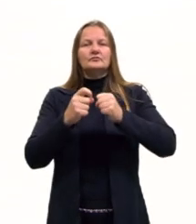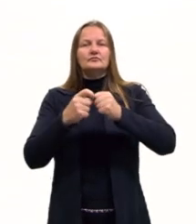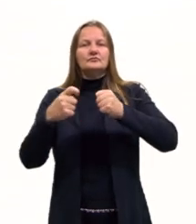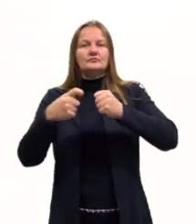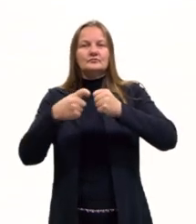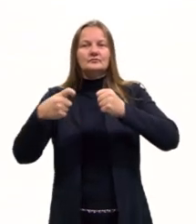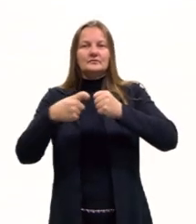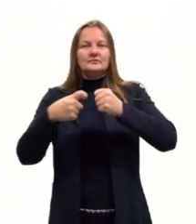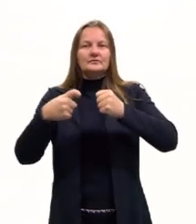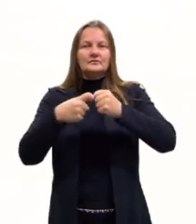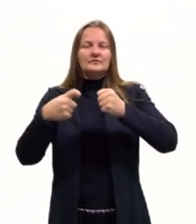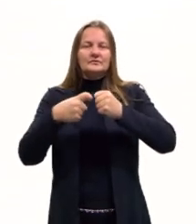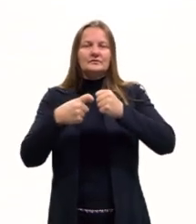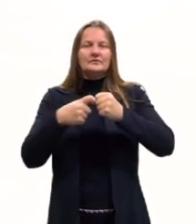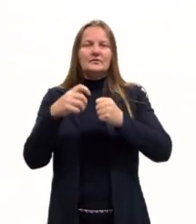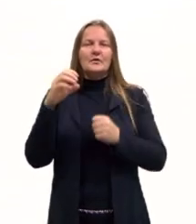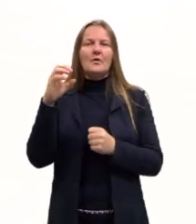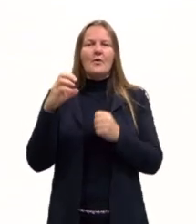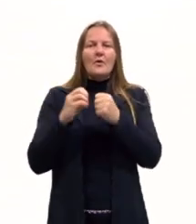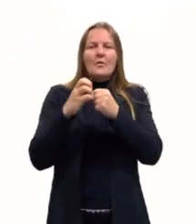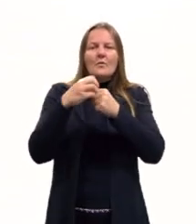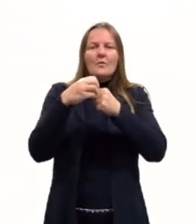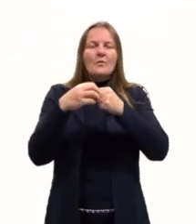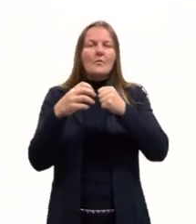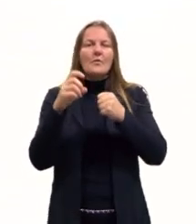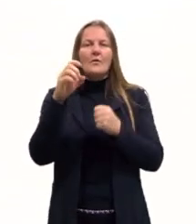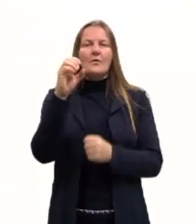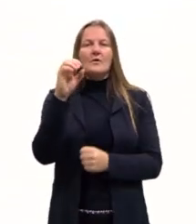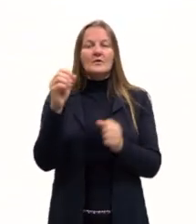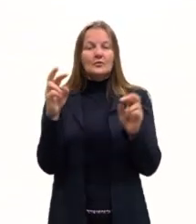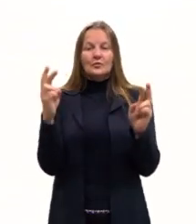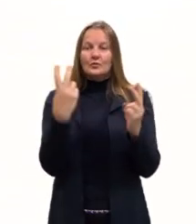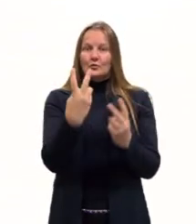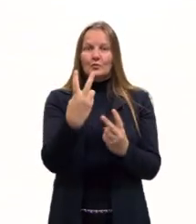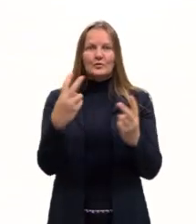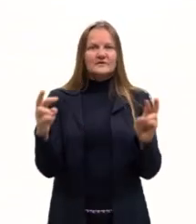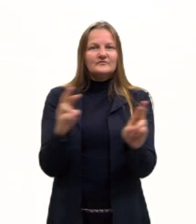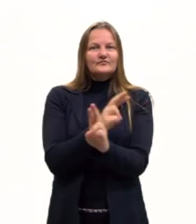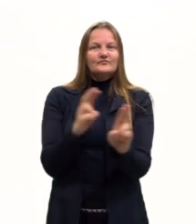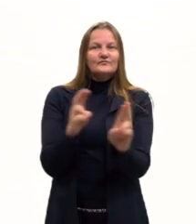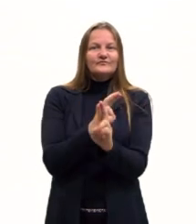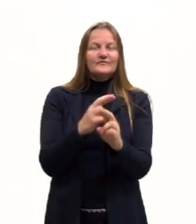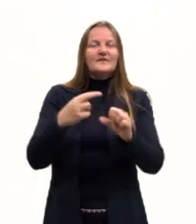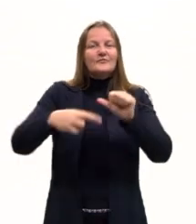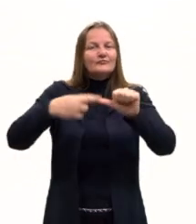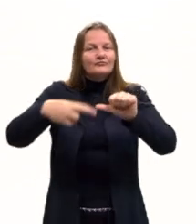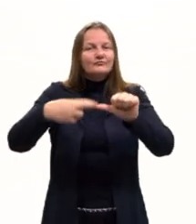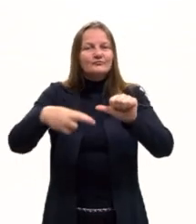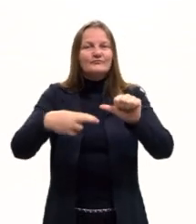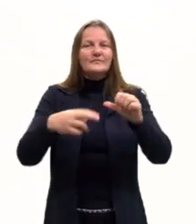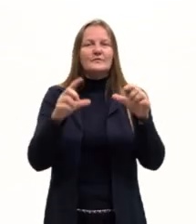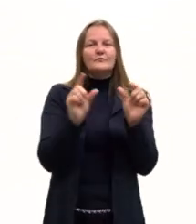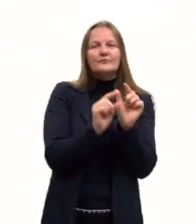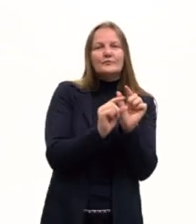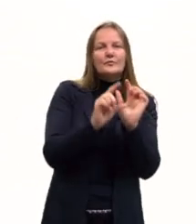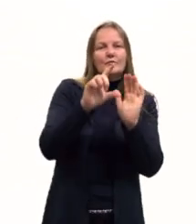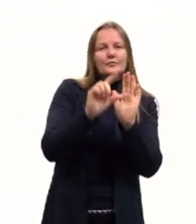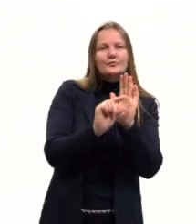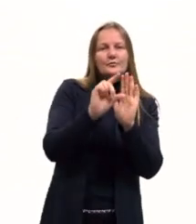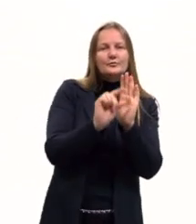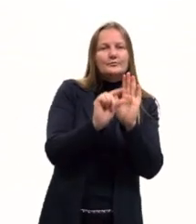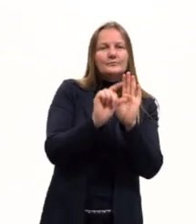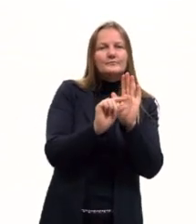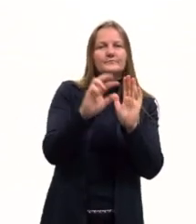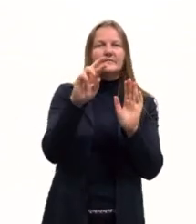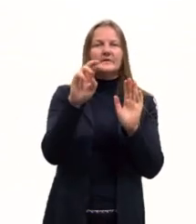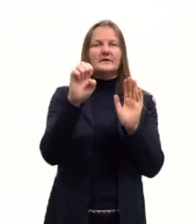tá são duas semi-reações formando uma reação então eu vou ter uma semirreação de redução